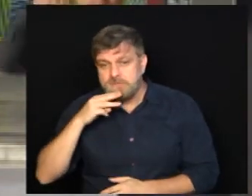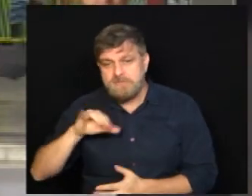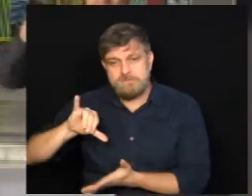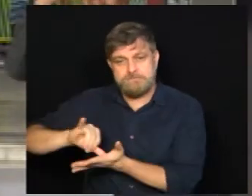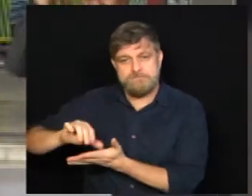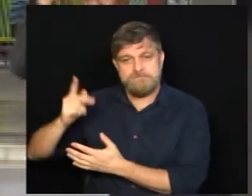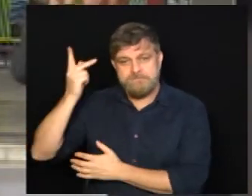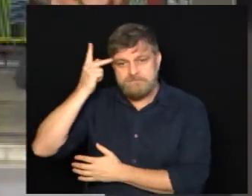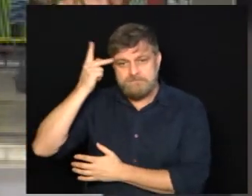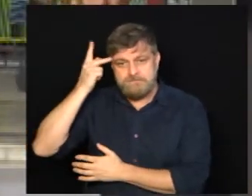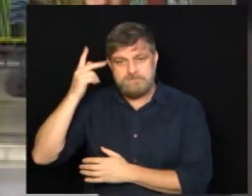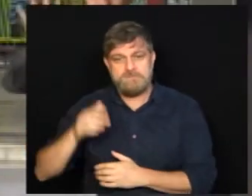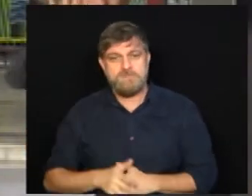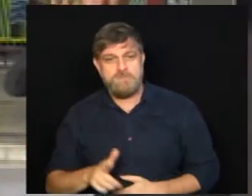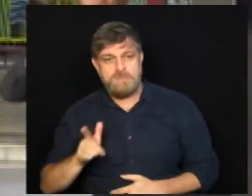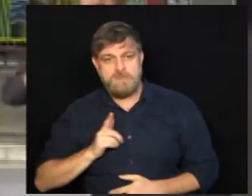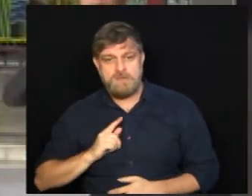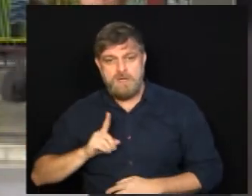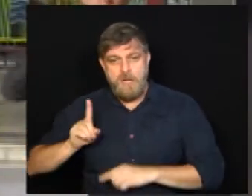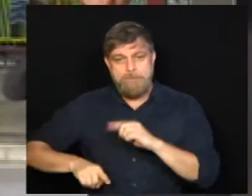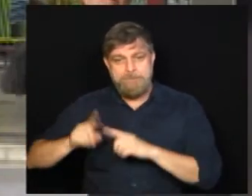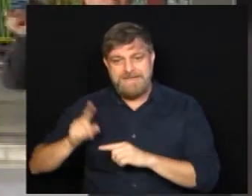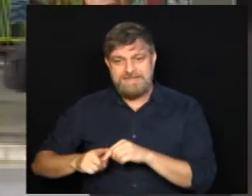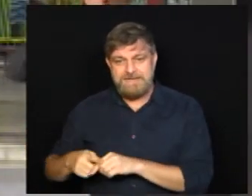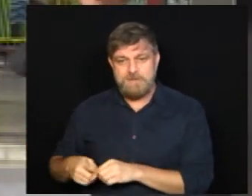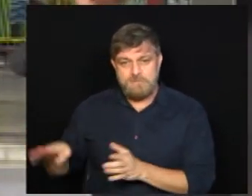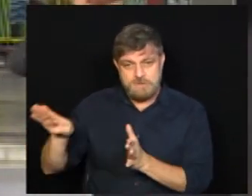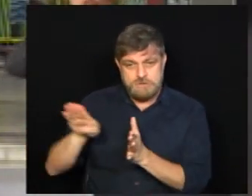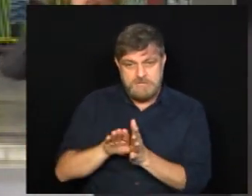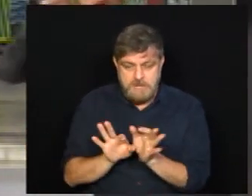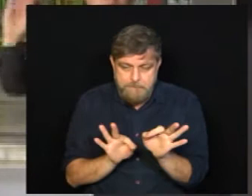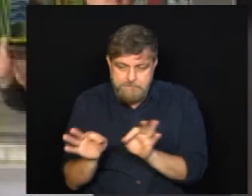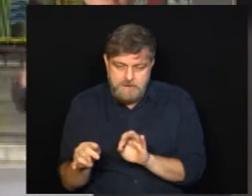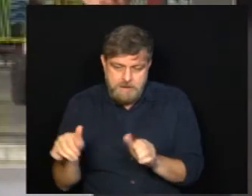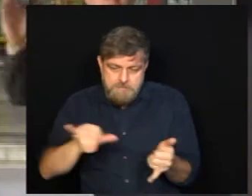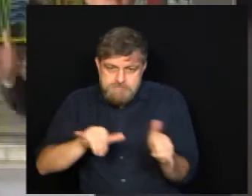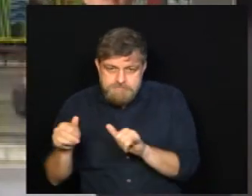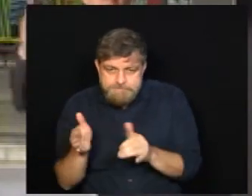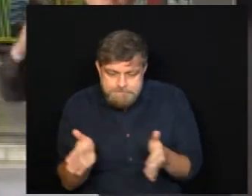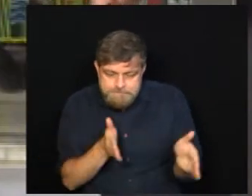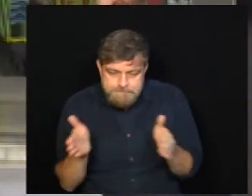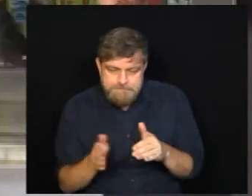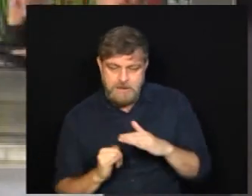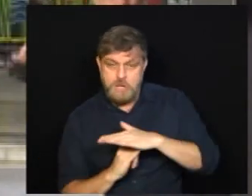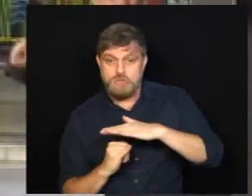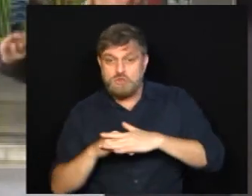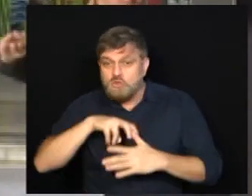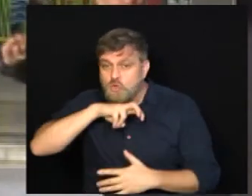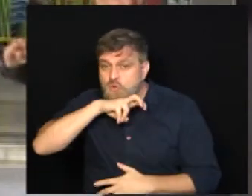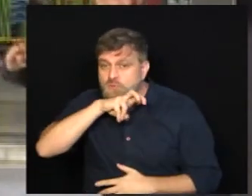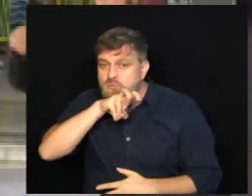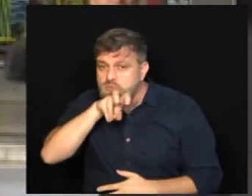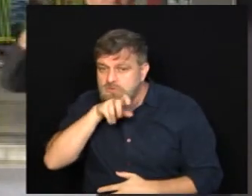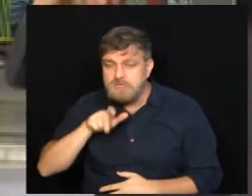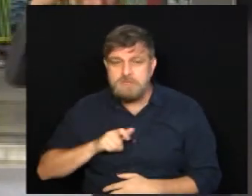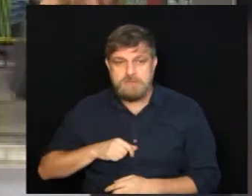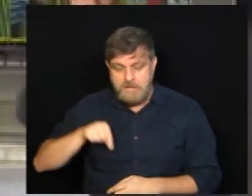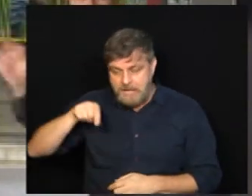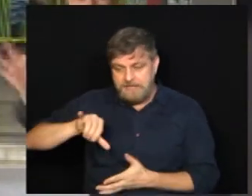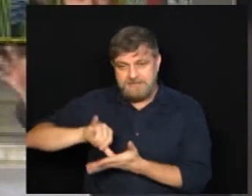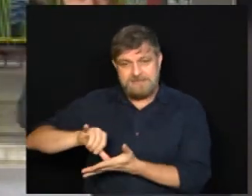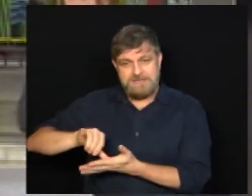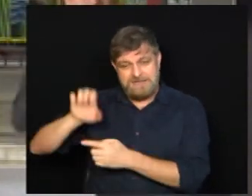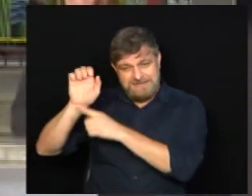Paulo. Com a chegada de mais insumos para a produção da vacina do Butantan, o estado de São Paulo começa no dia 1º de